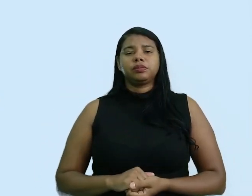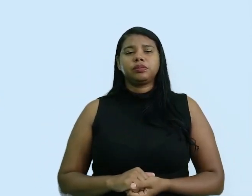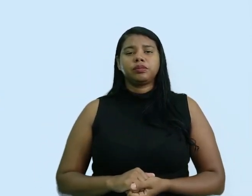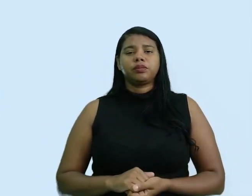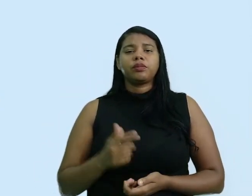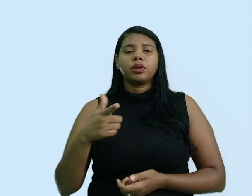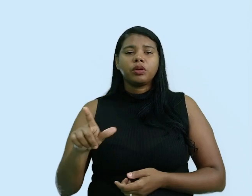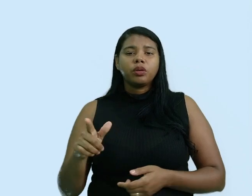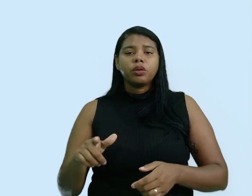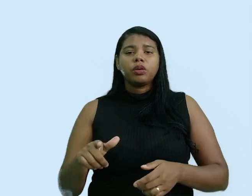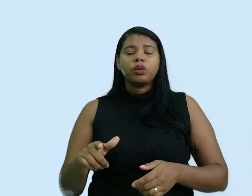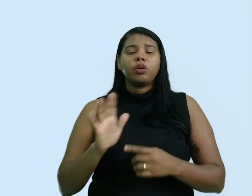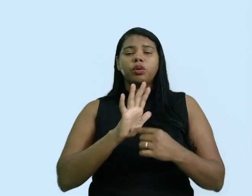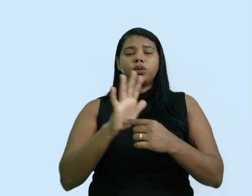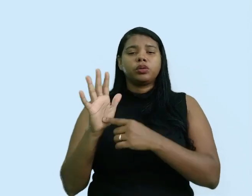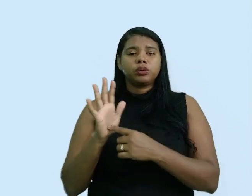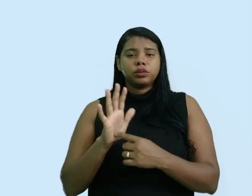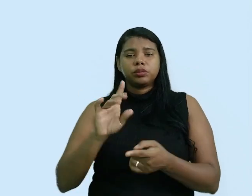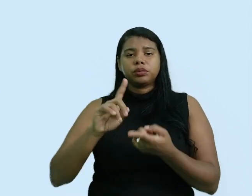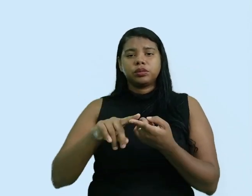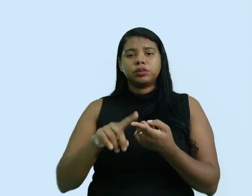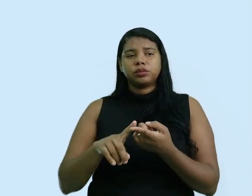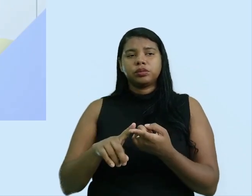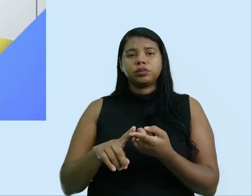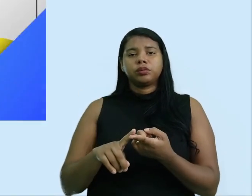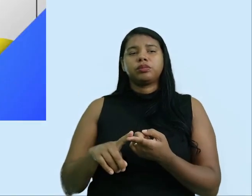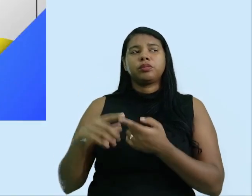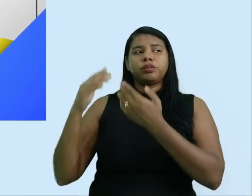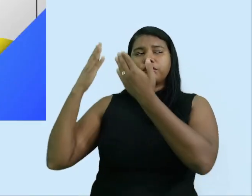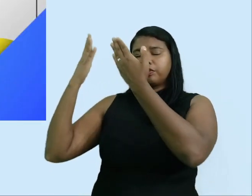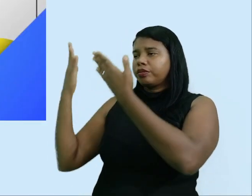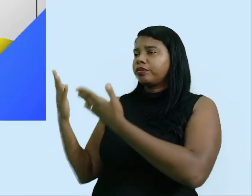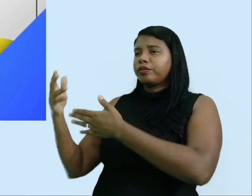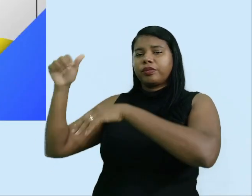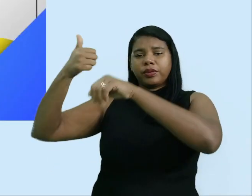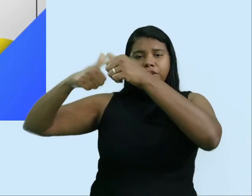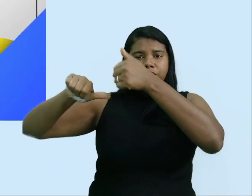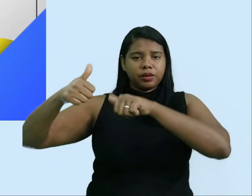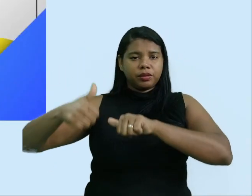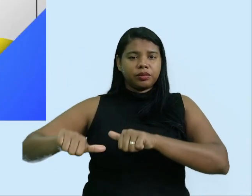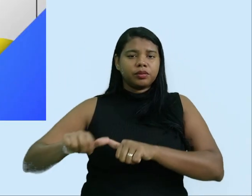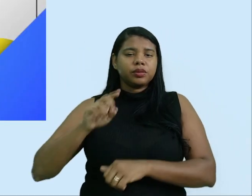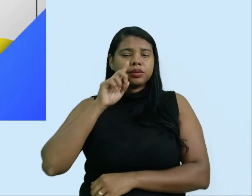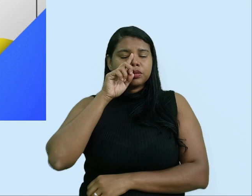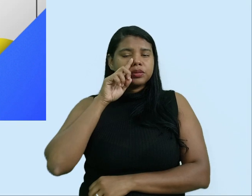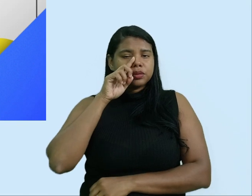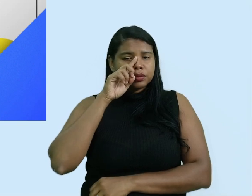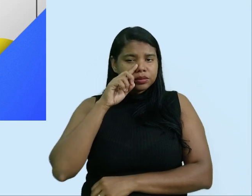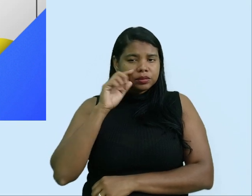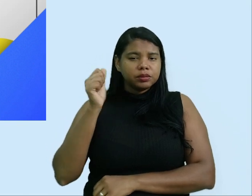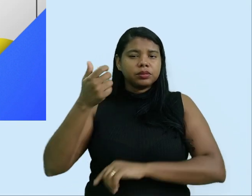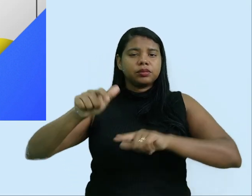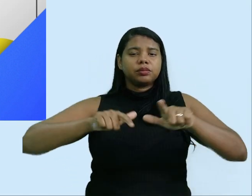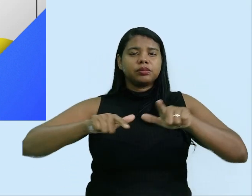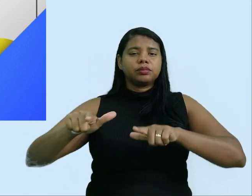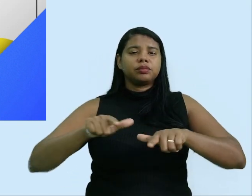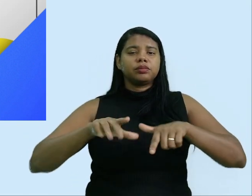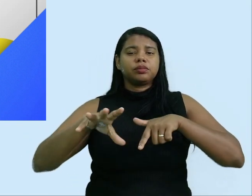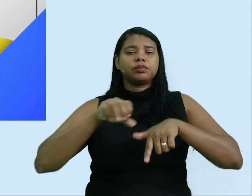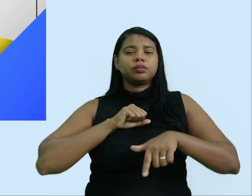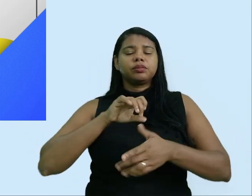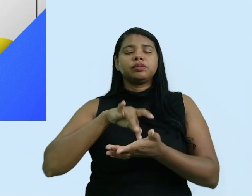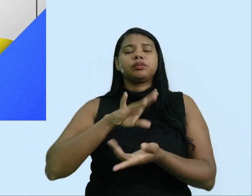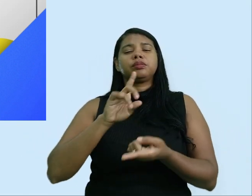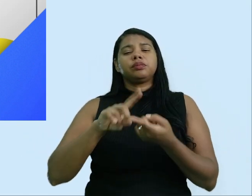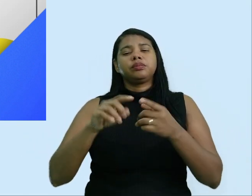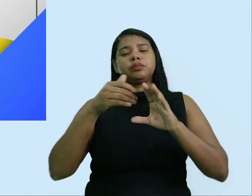ponto que deve ser contemplado no inventário é a avaliação dos riscos. Além disso, a adoção de critérios para